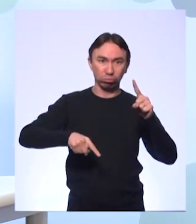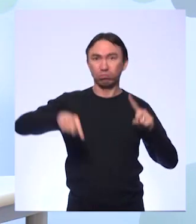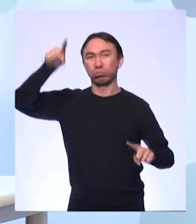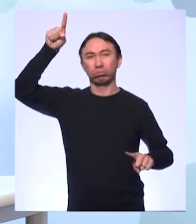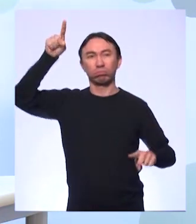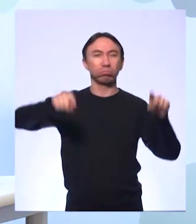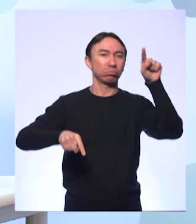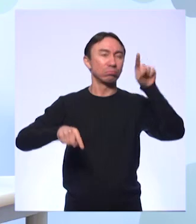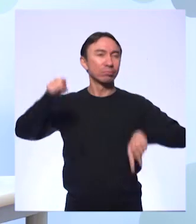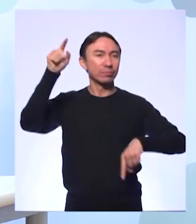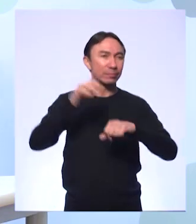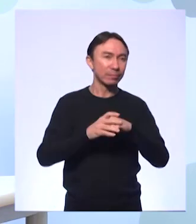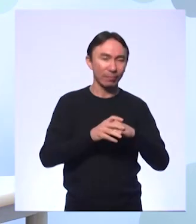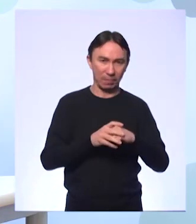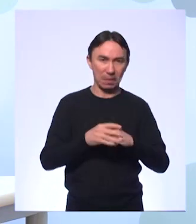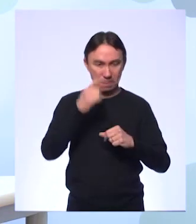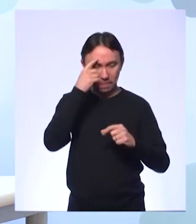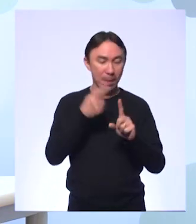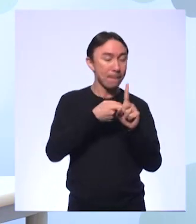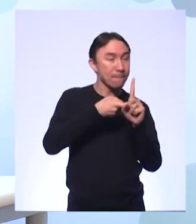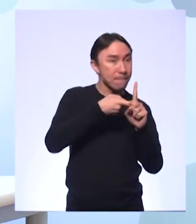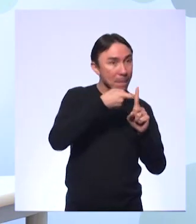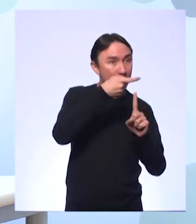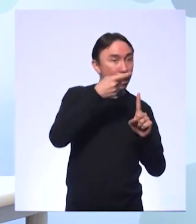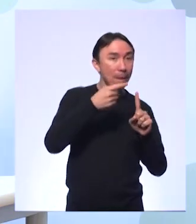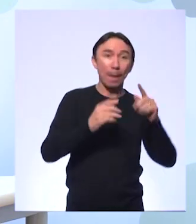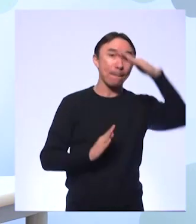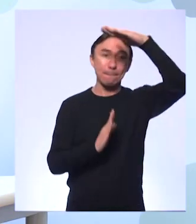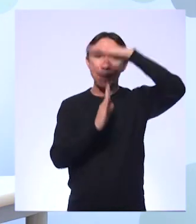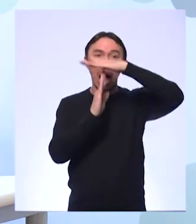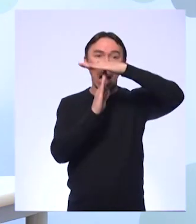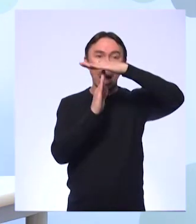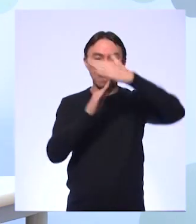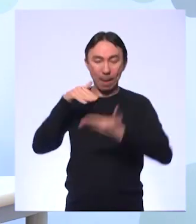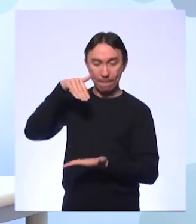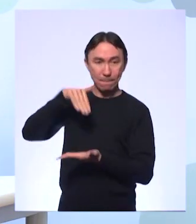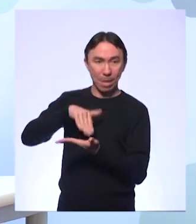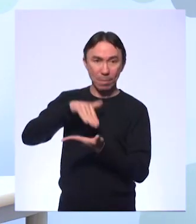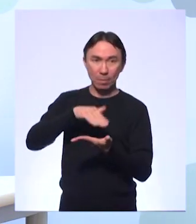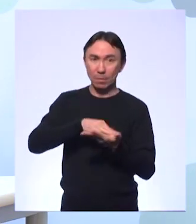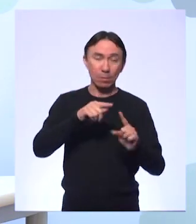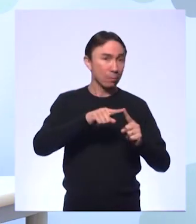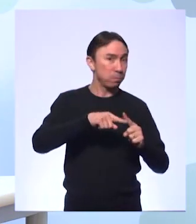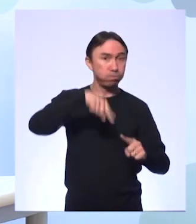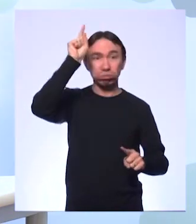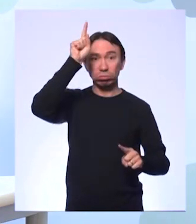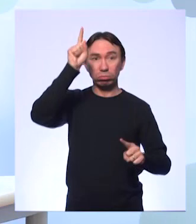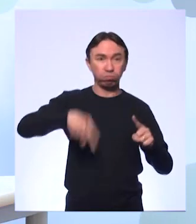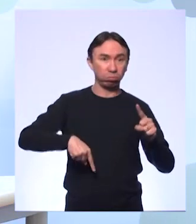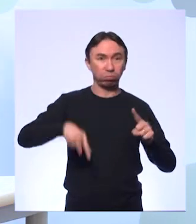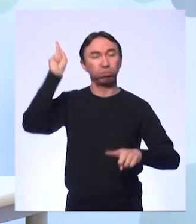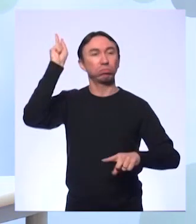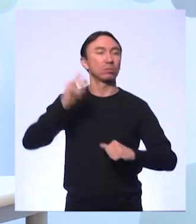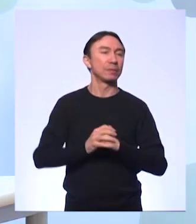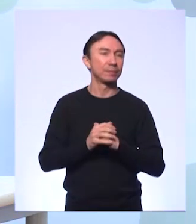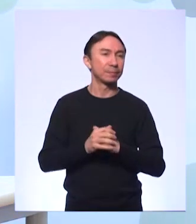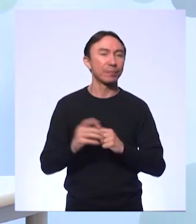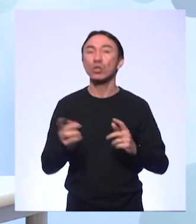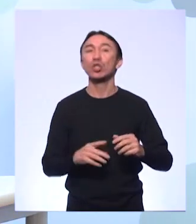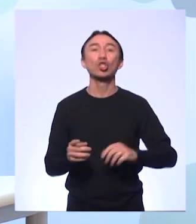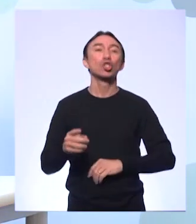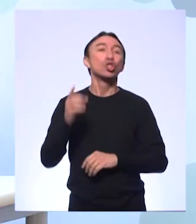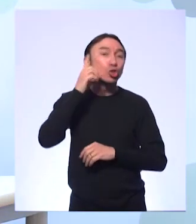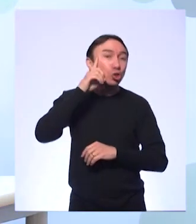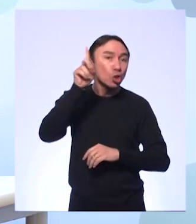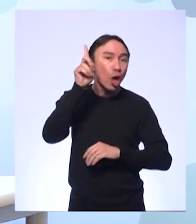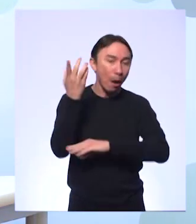a temperatura máxima e a temperatura mínima. O interessante é que nessa projeção, quando é de dia, aí a temperatura